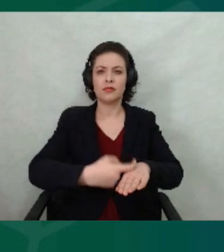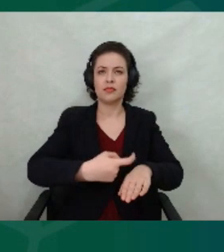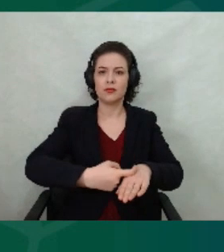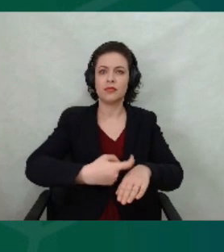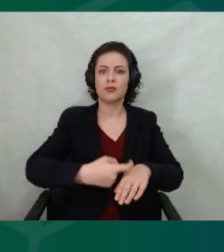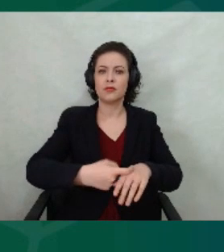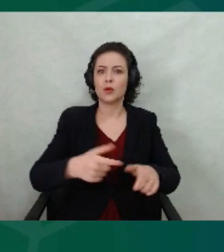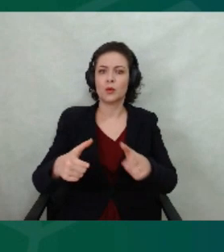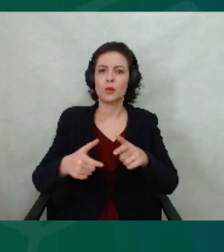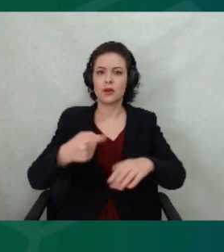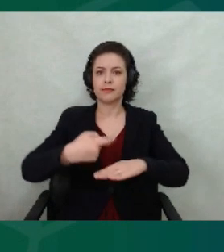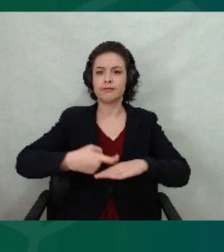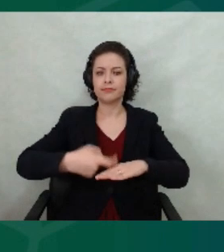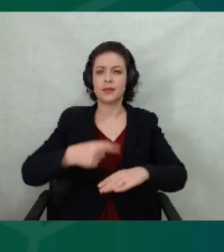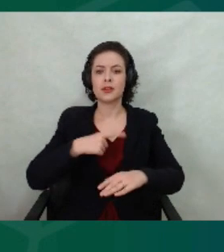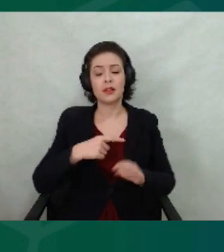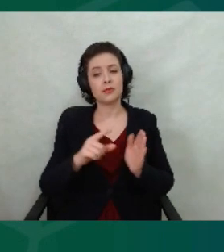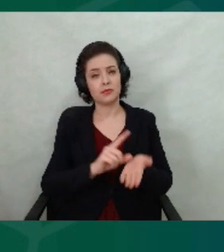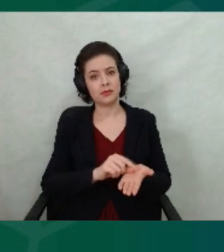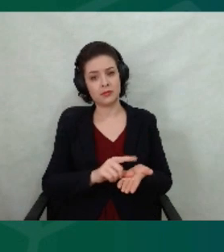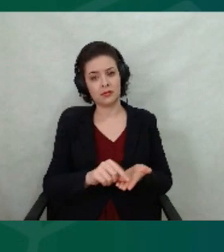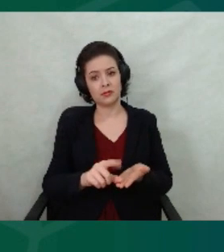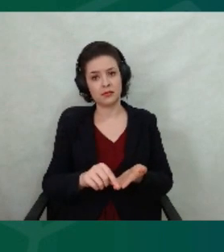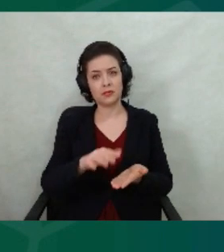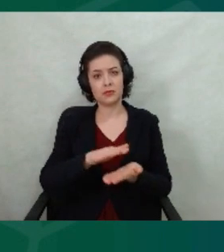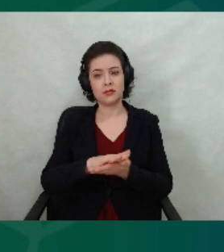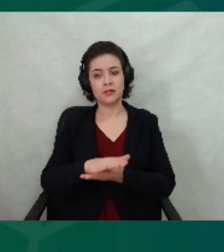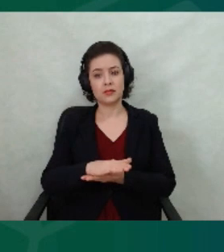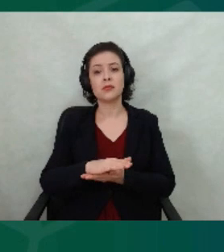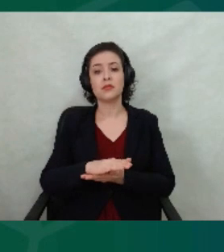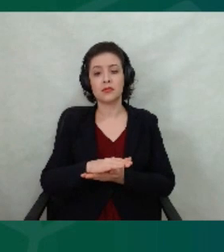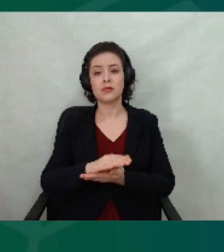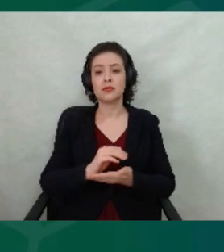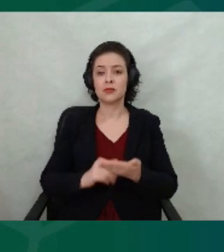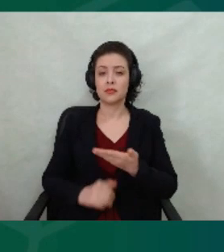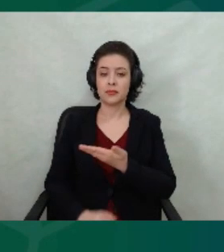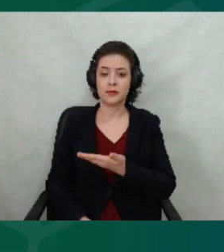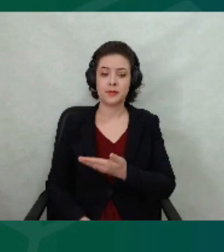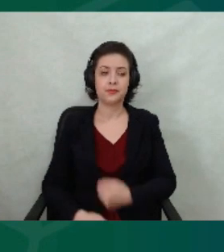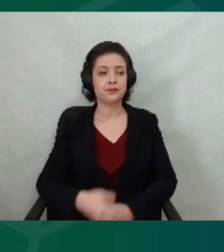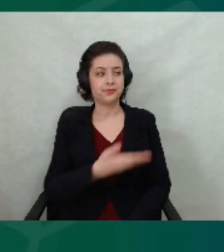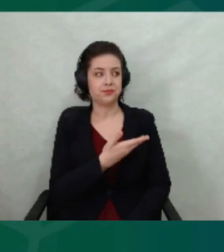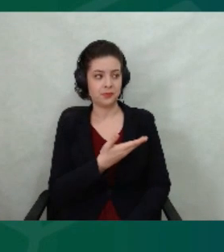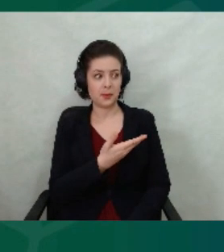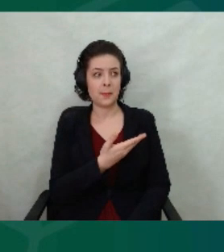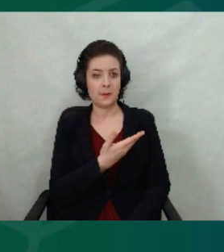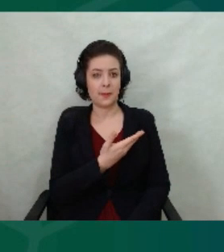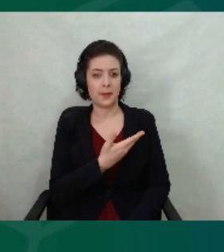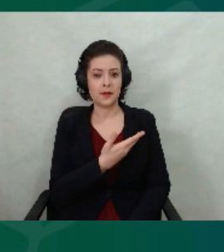Tem uma revisão bibliográfica que foi publicada no Journal of Hospital Infection. Ele analisou 22